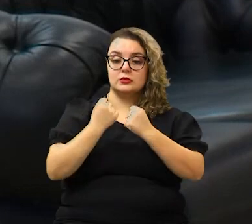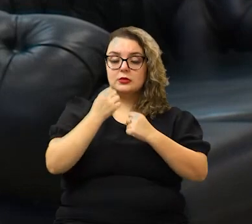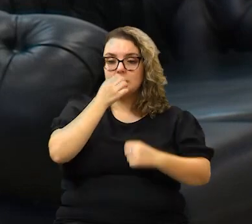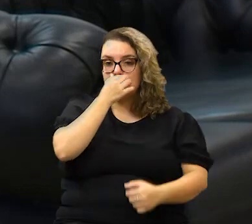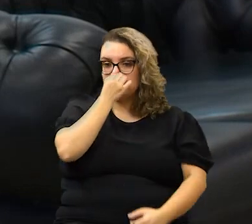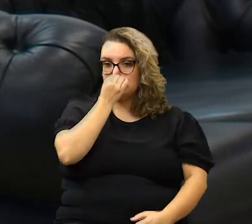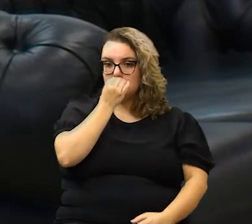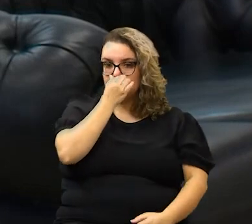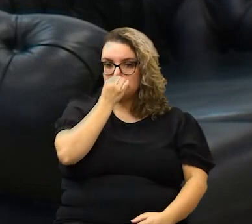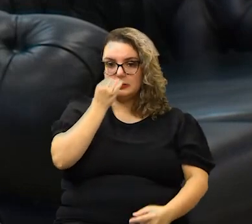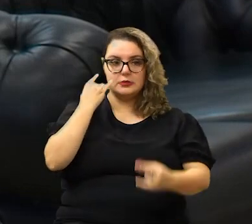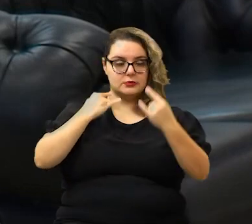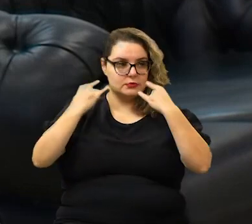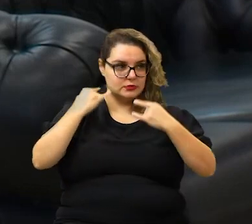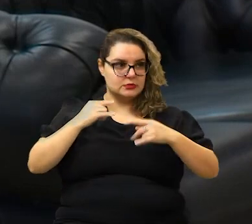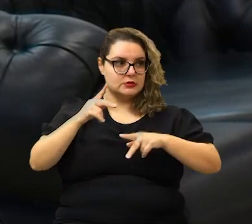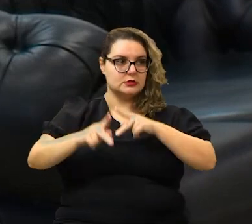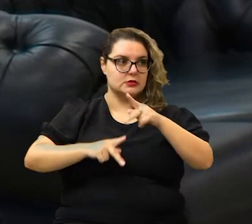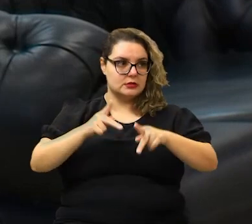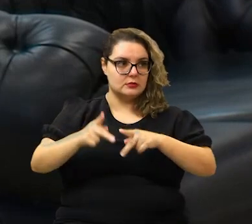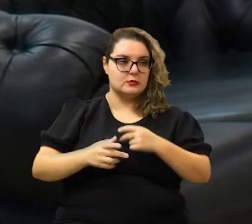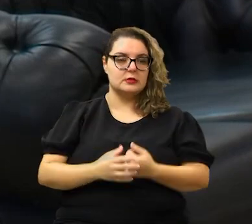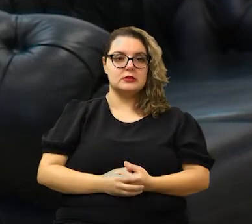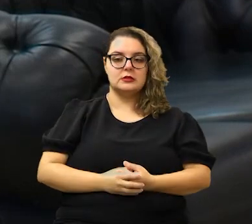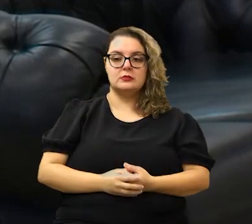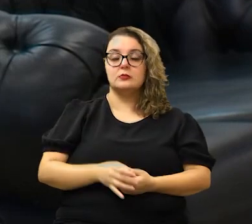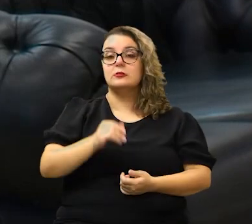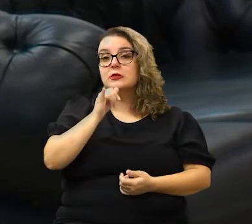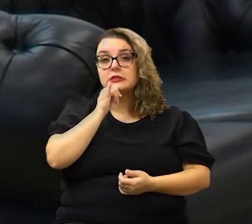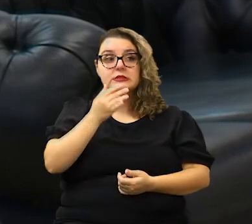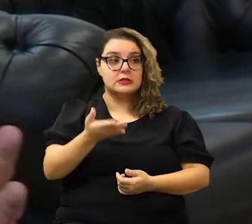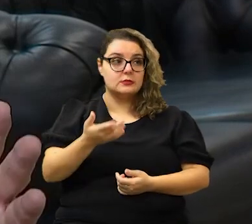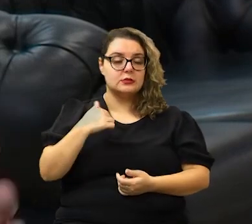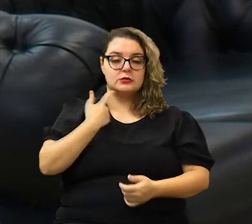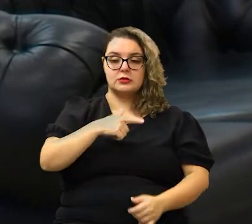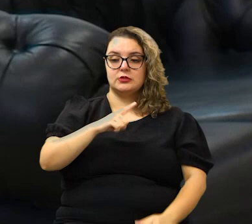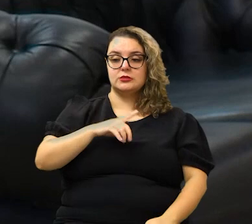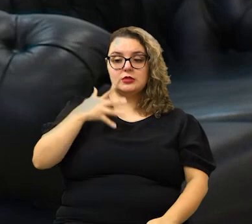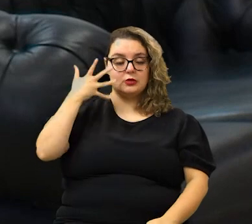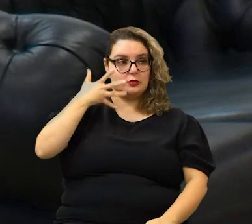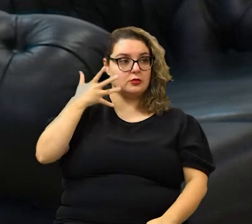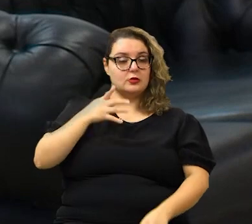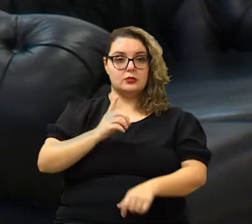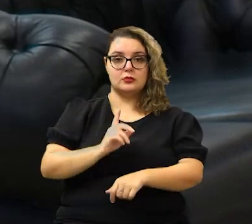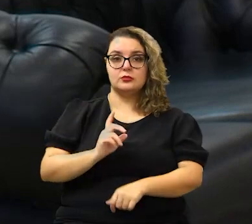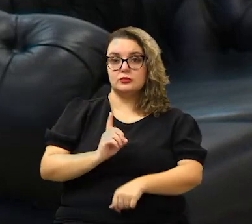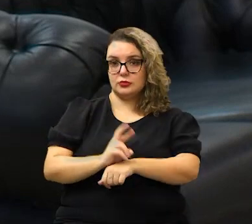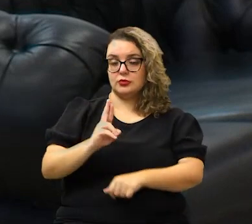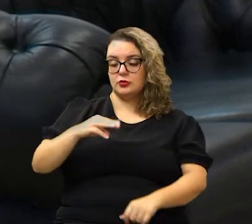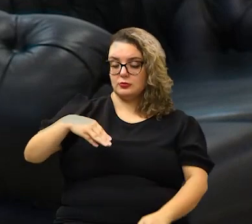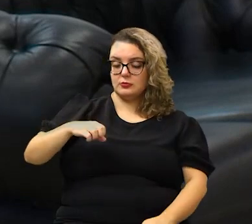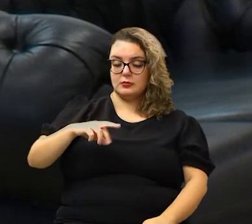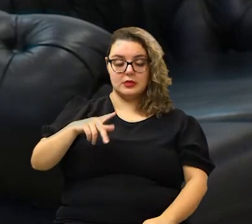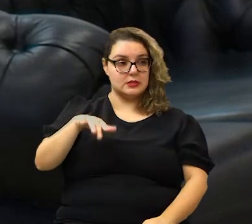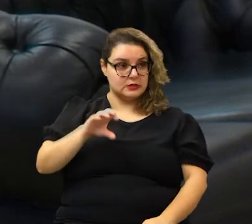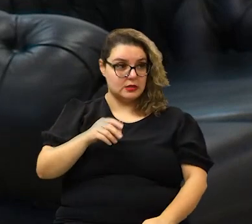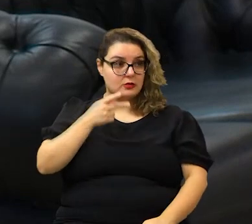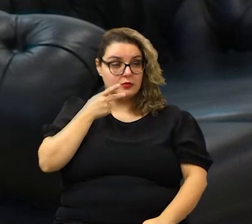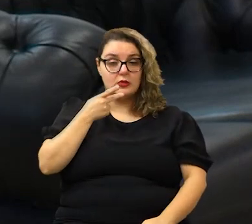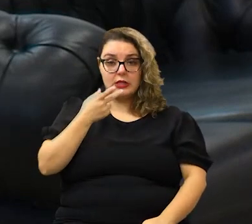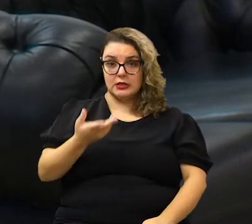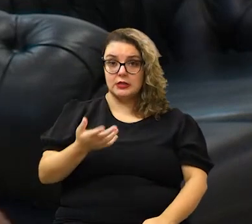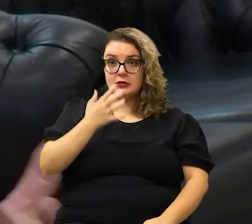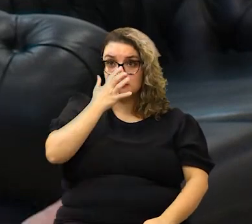defesa dos interesses da população. Eu vou dar um exemplo. Nós tivemos uma palestra do Dr. Marcelo Pellegrini